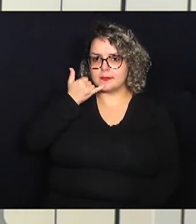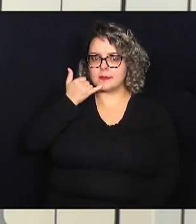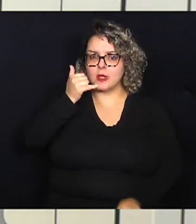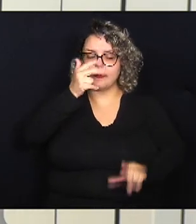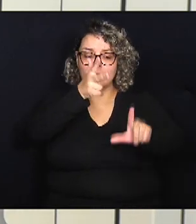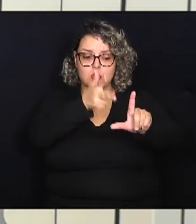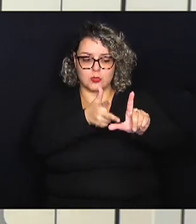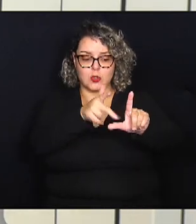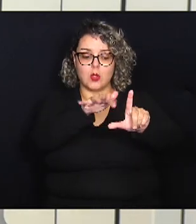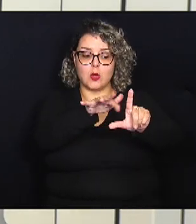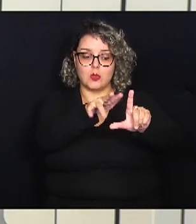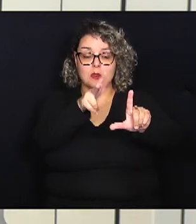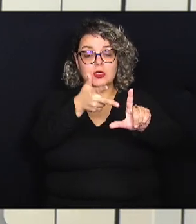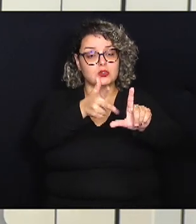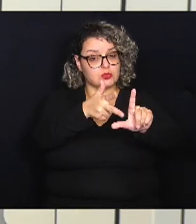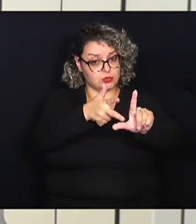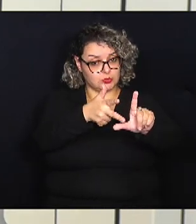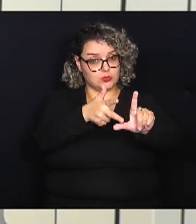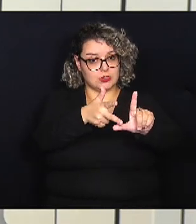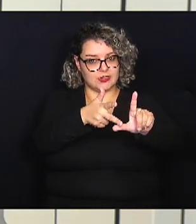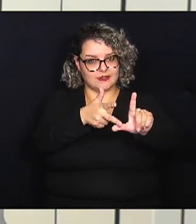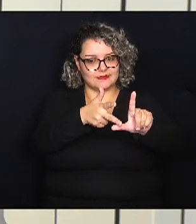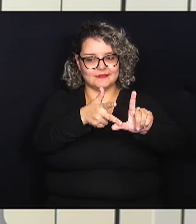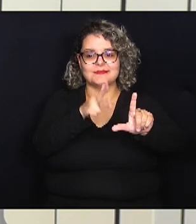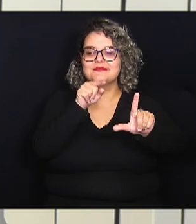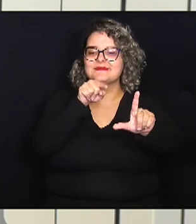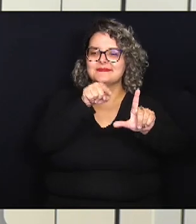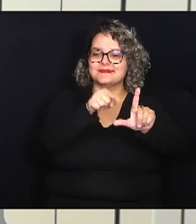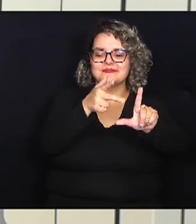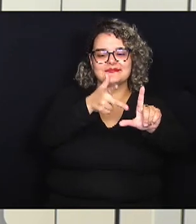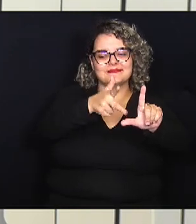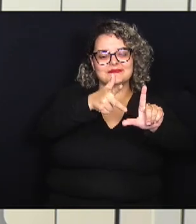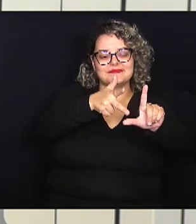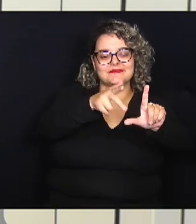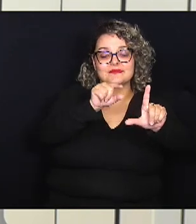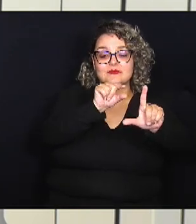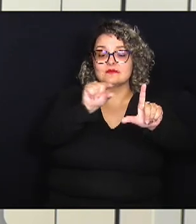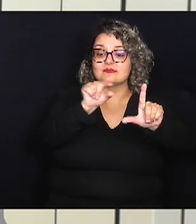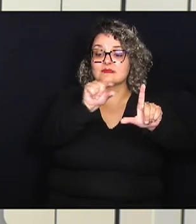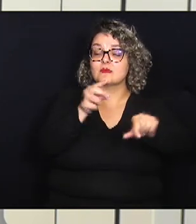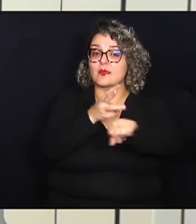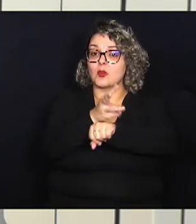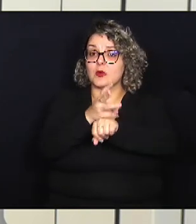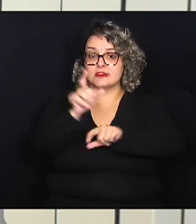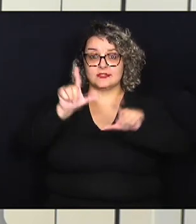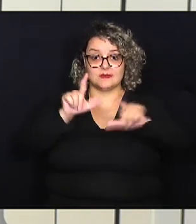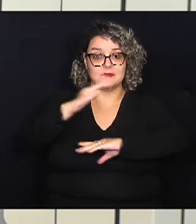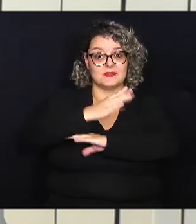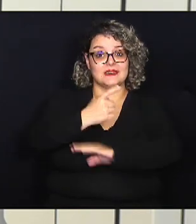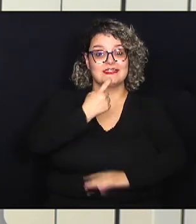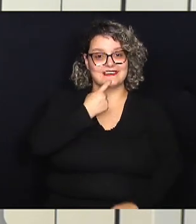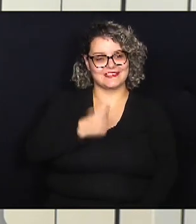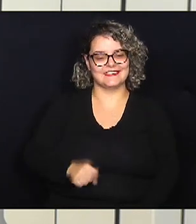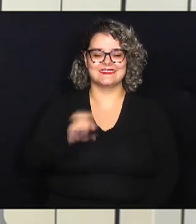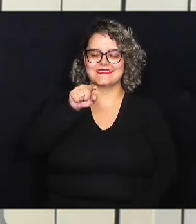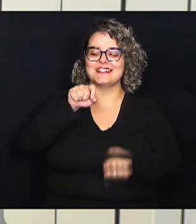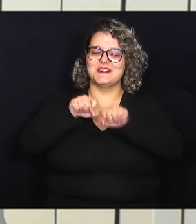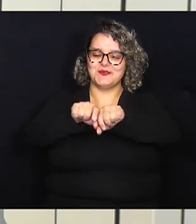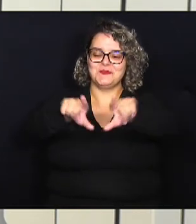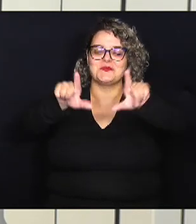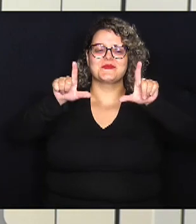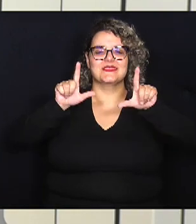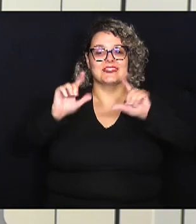para o QR Code que aparece aí na sua tela, você já tem acesso, já aparece aí o WhatsApp da TV Câmara Campinas. Você aperta